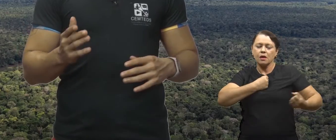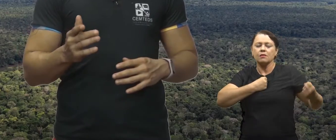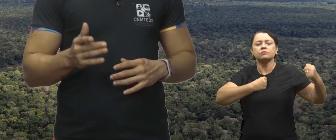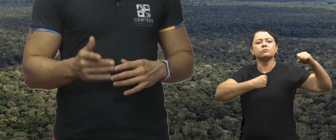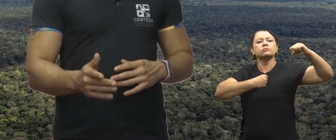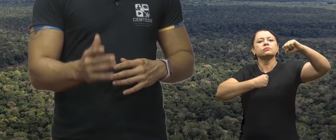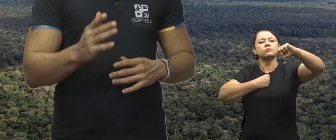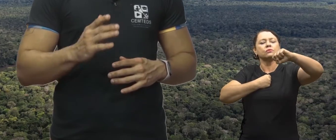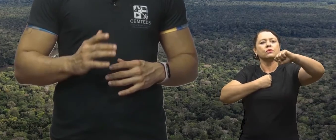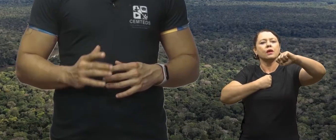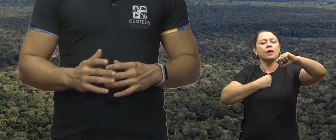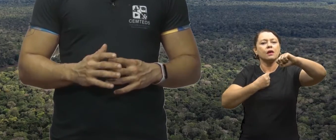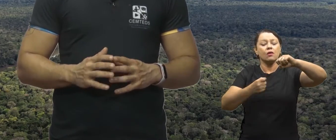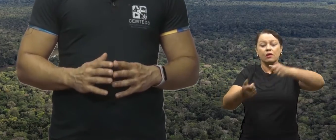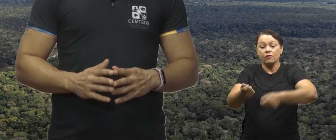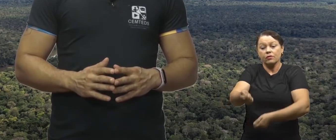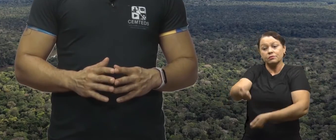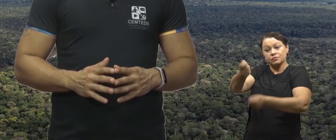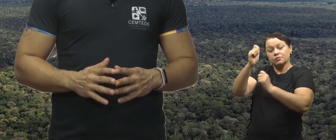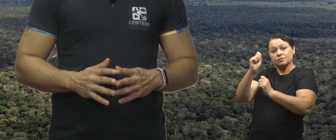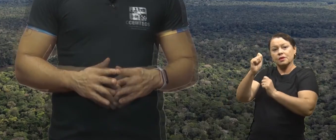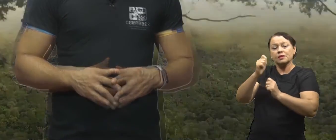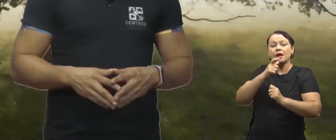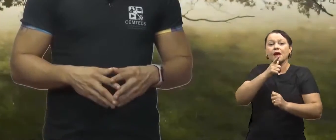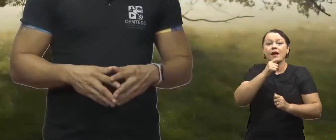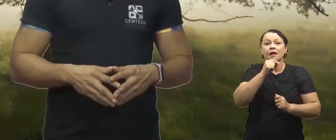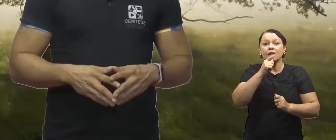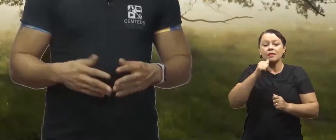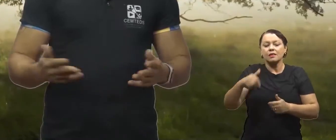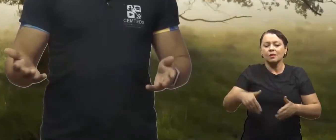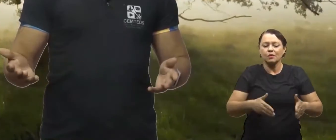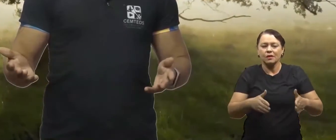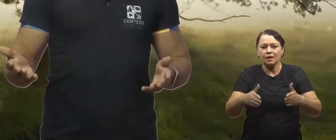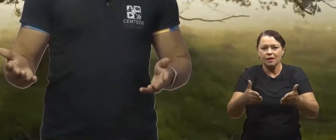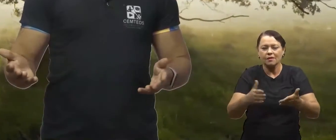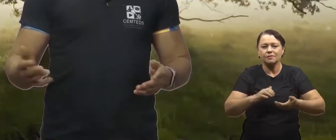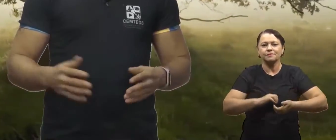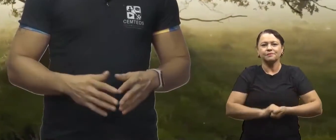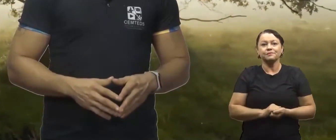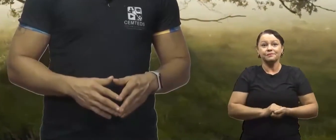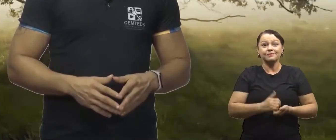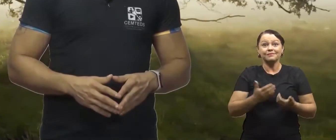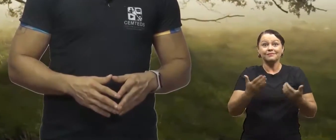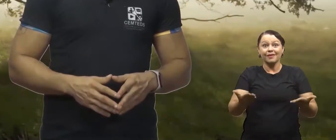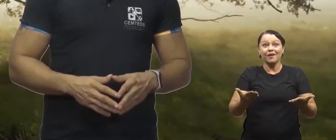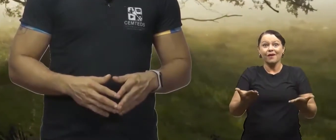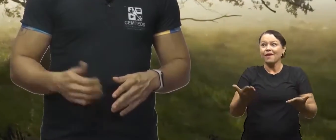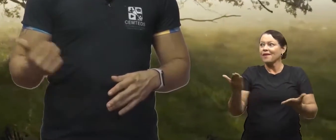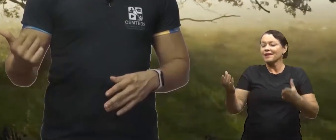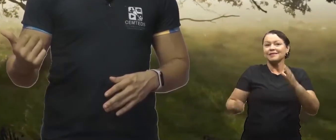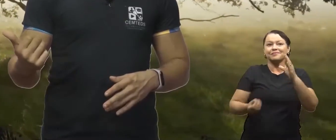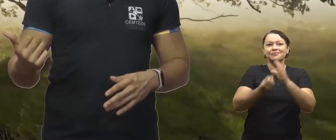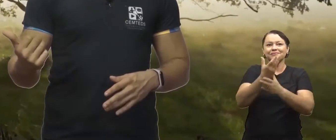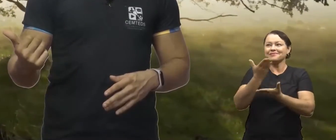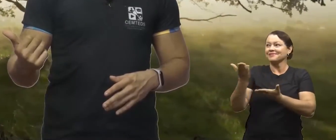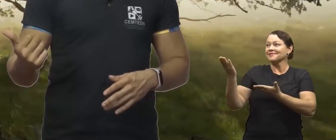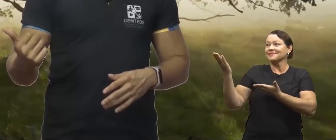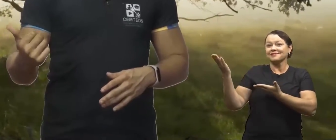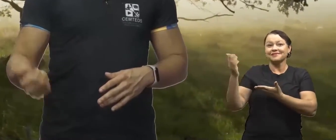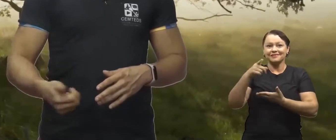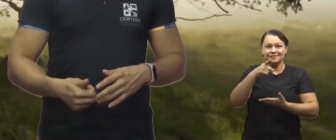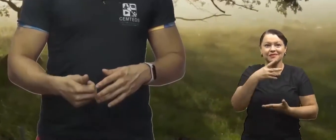teria sido pescado nas águas de um igarapé. E olha só quem veio aparecer na nossa aula de hoje. Você o